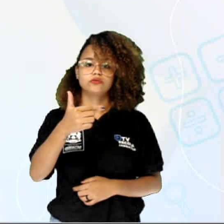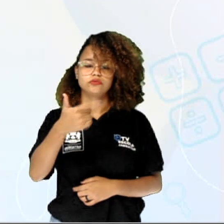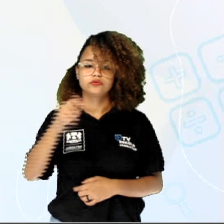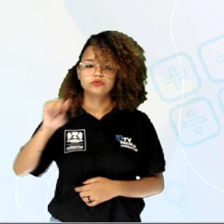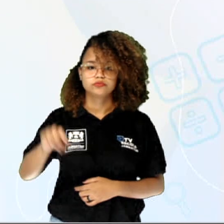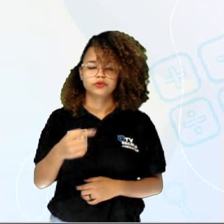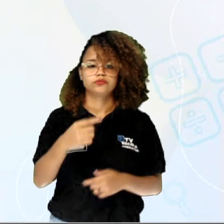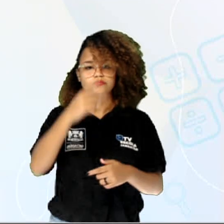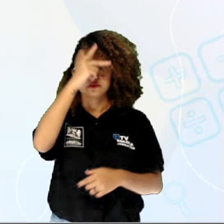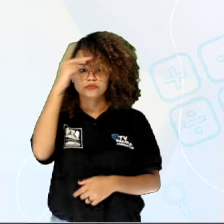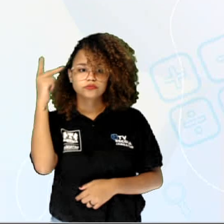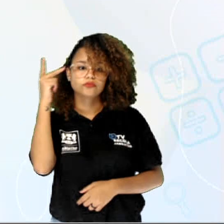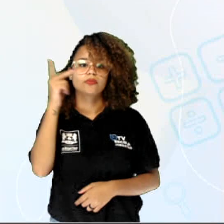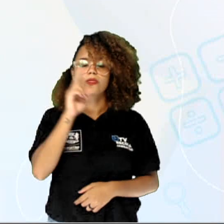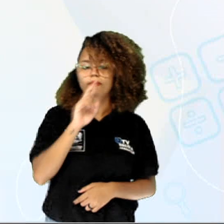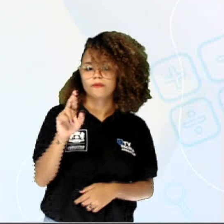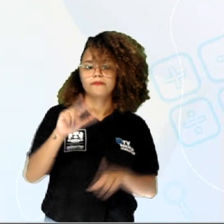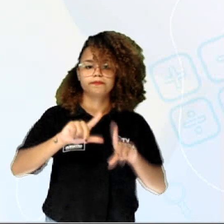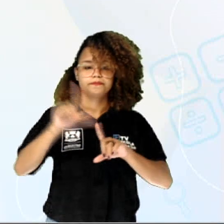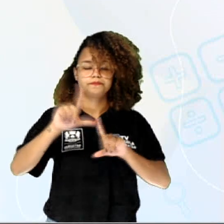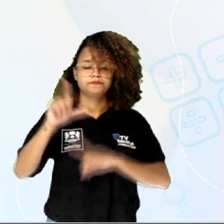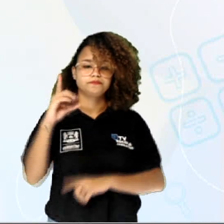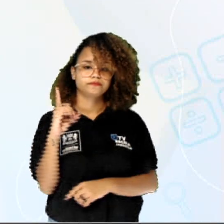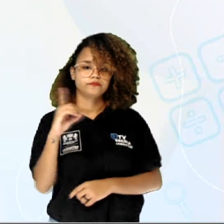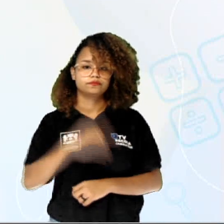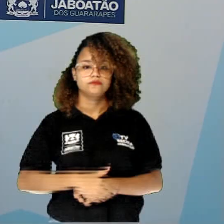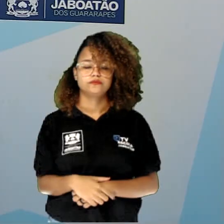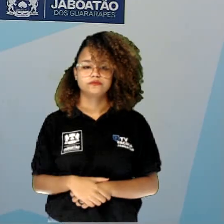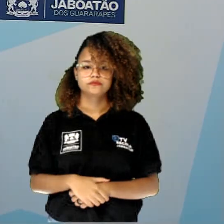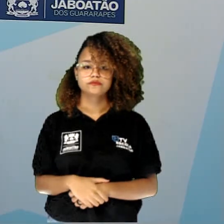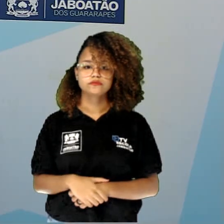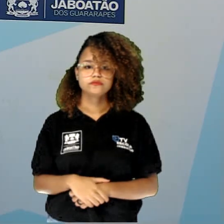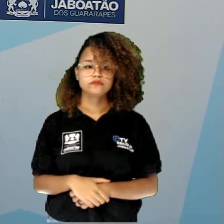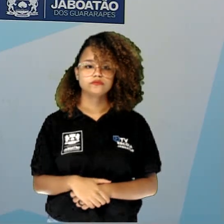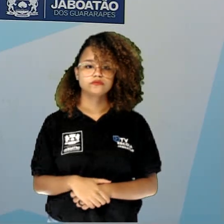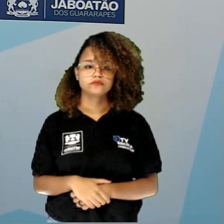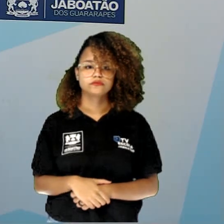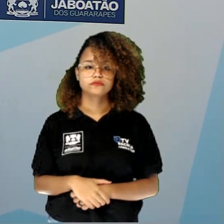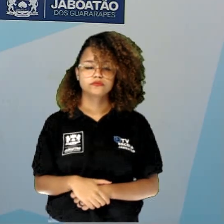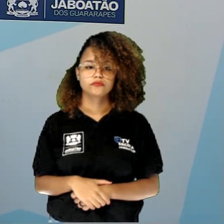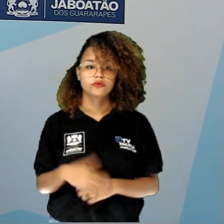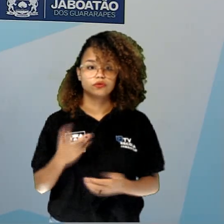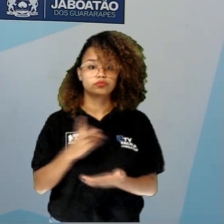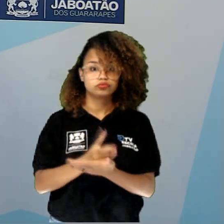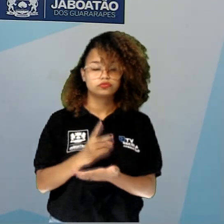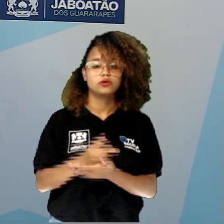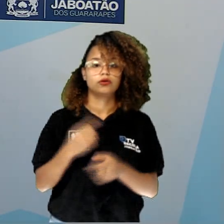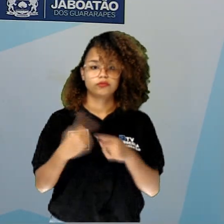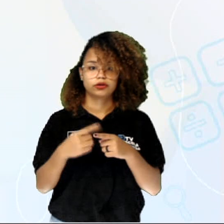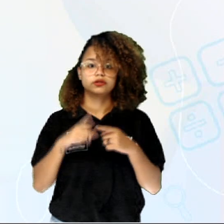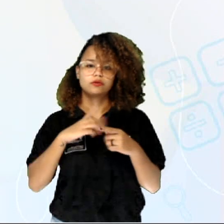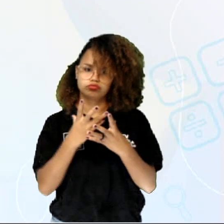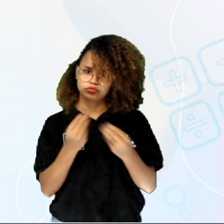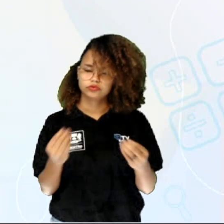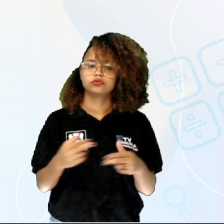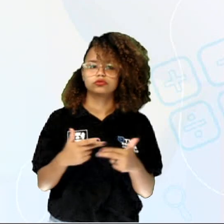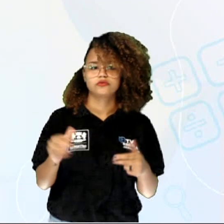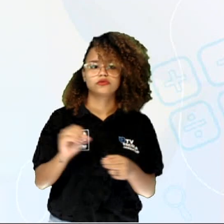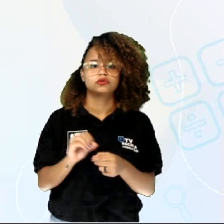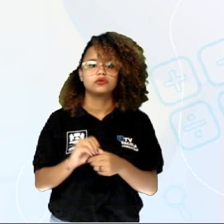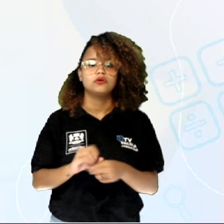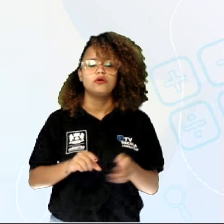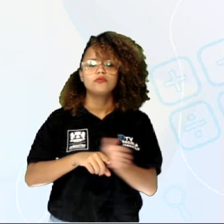grandezas diretamente proporcionais. Então, a gente vai aplicar a regra de 3, ou o teorema fundamental